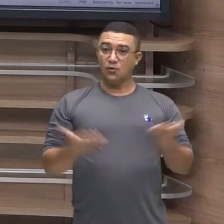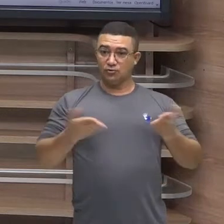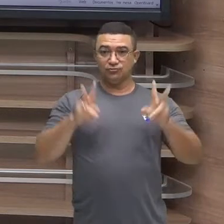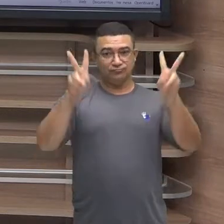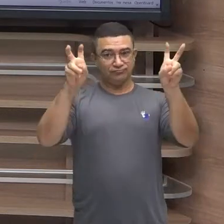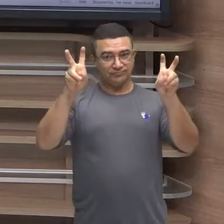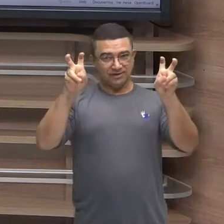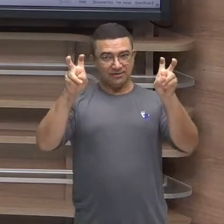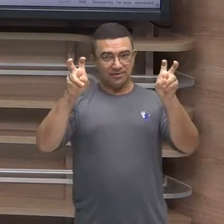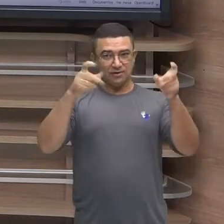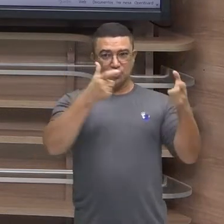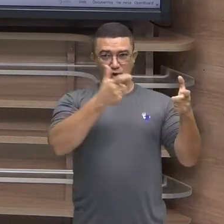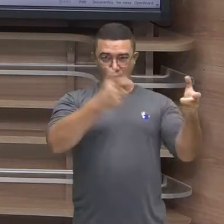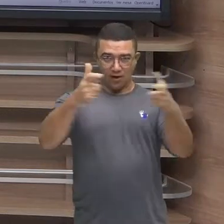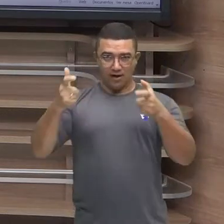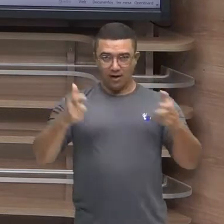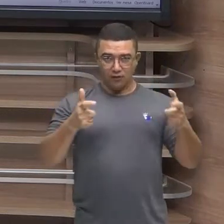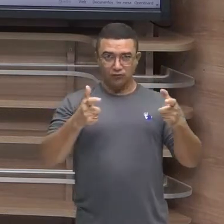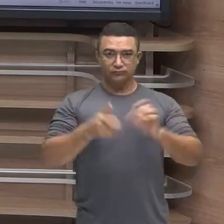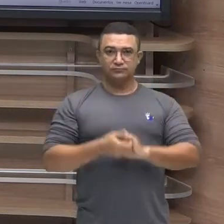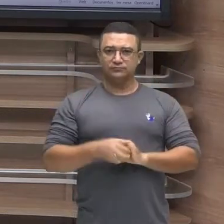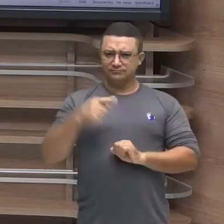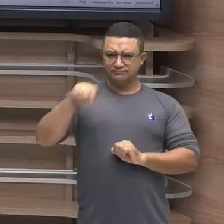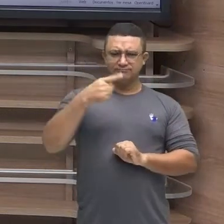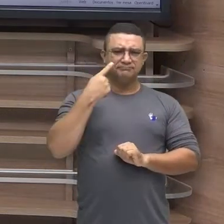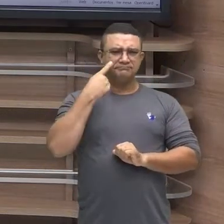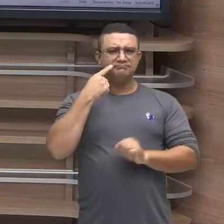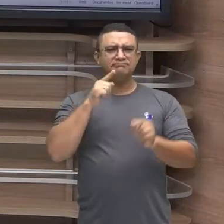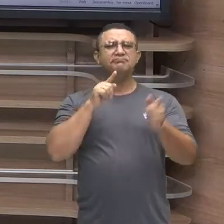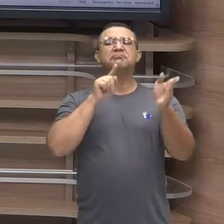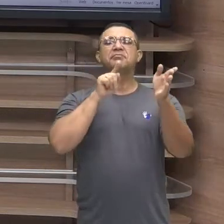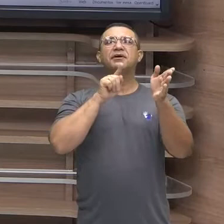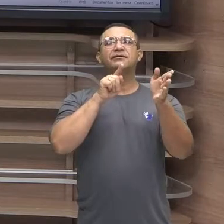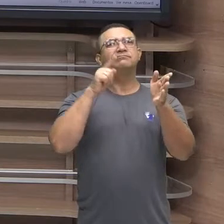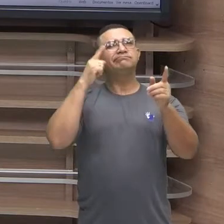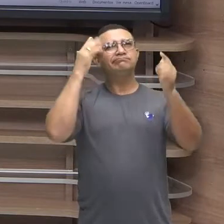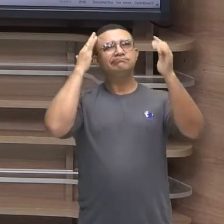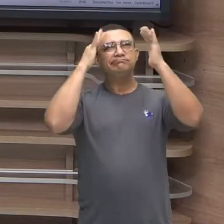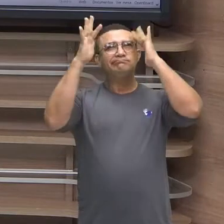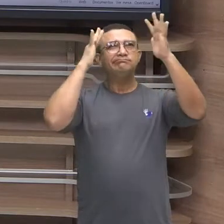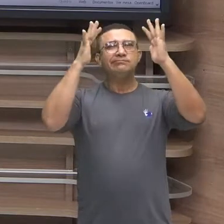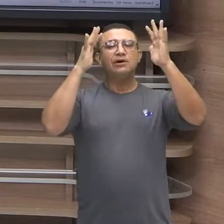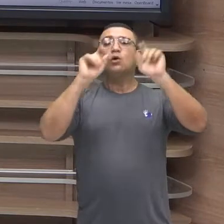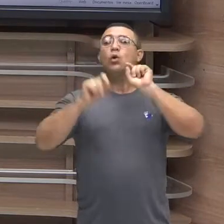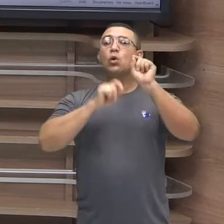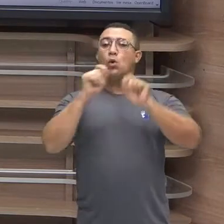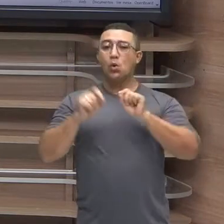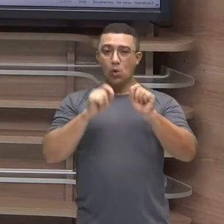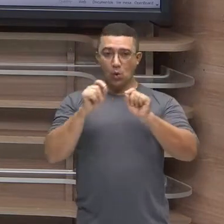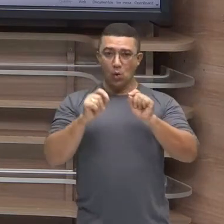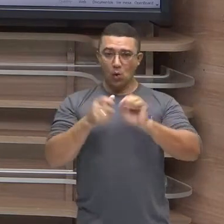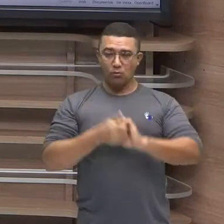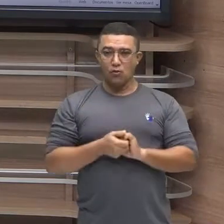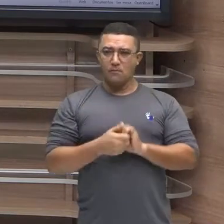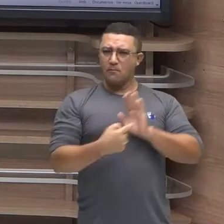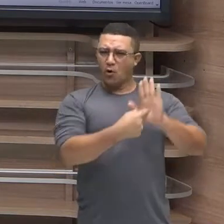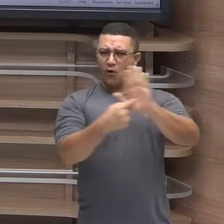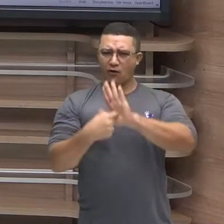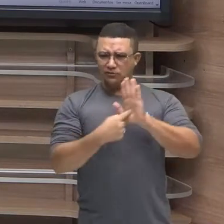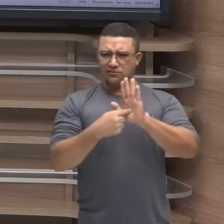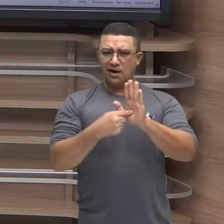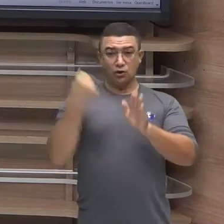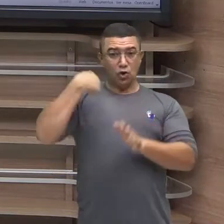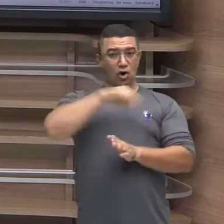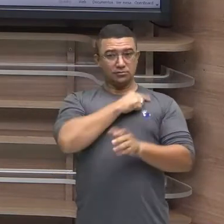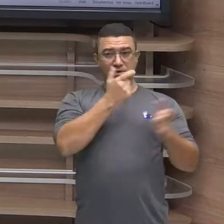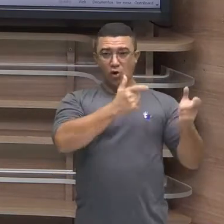da nossa aula de hoje. Vocês já pararam aí para se perguntar como é que a gente vai definir a nossa localização?